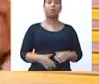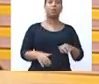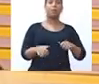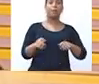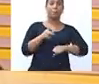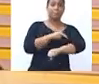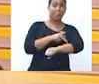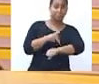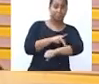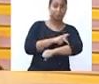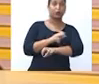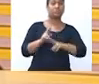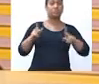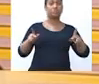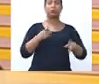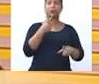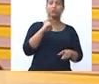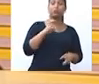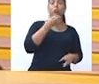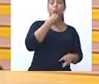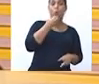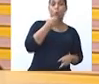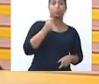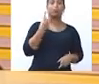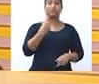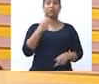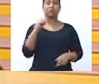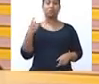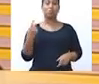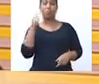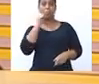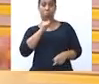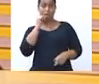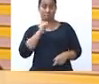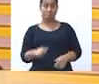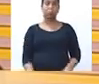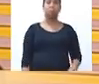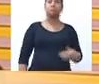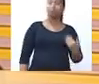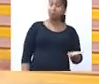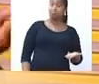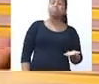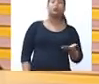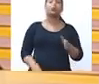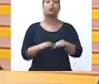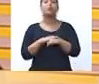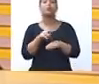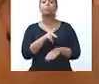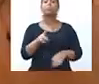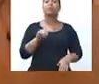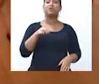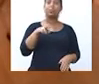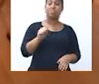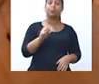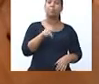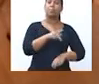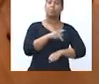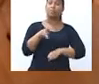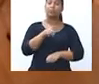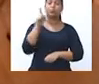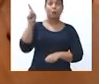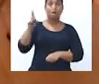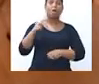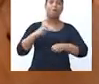Pedagogia, a situação se inverte, são 15 homens e 101 mulheres. Queria conversar com a professora Inês, que é professora lá na